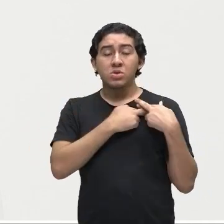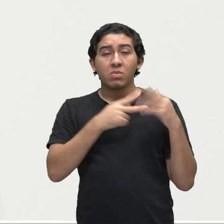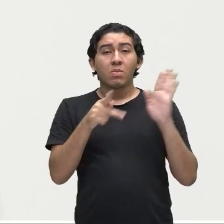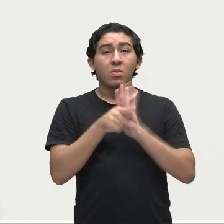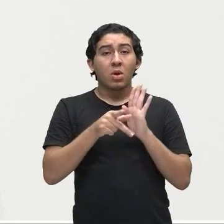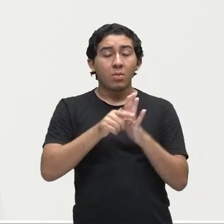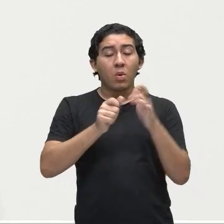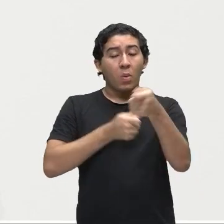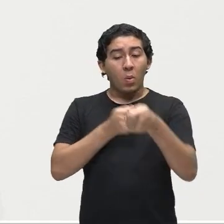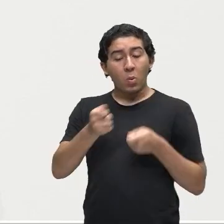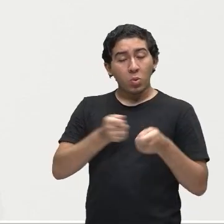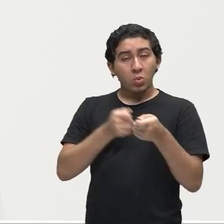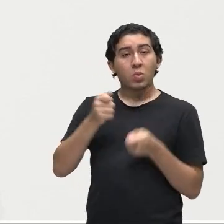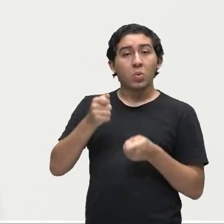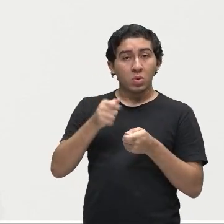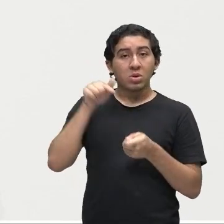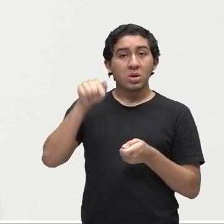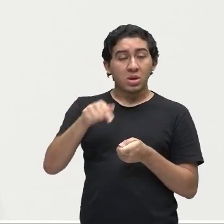o trabalho